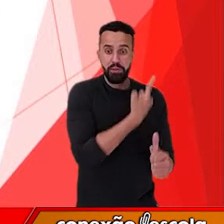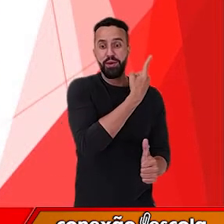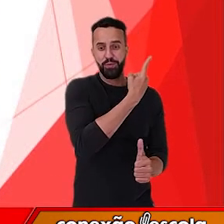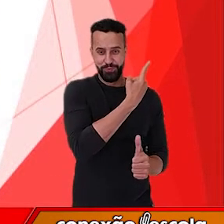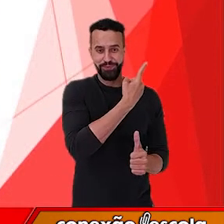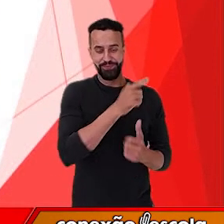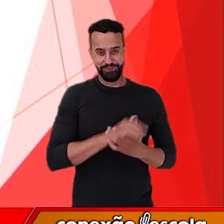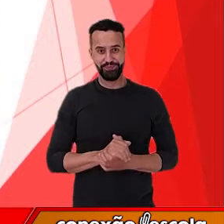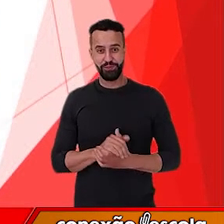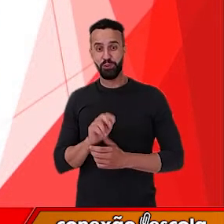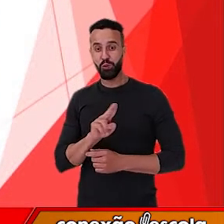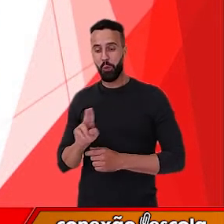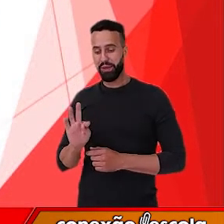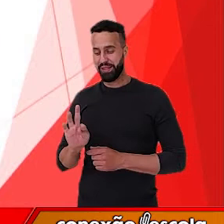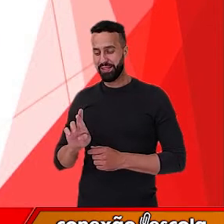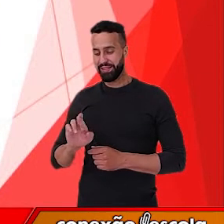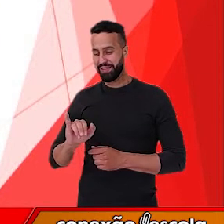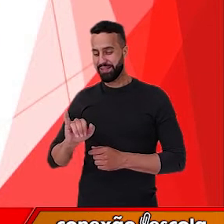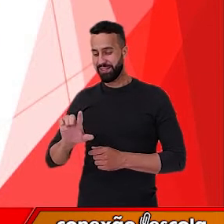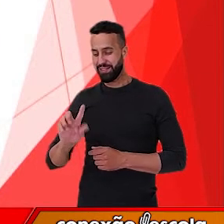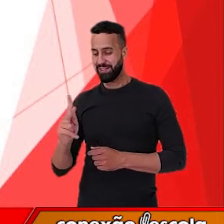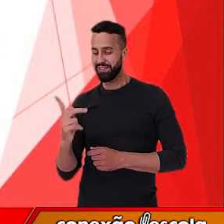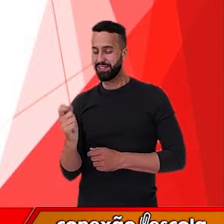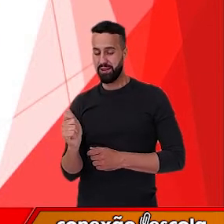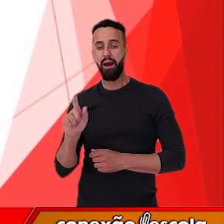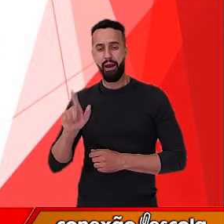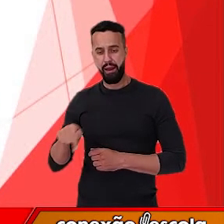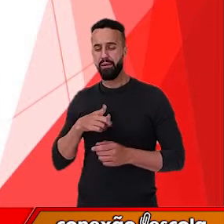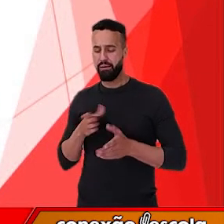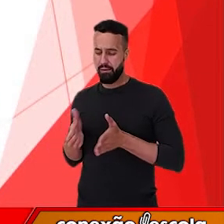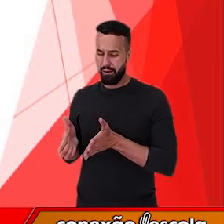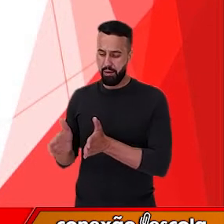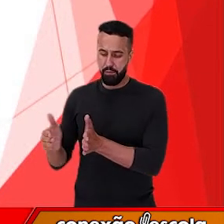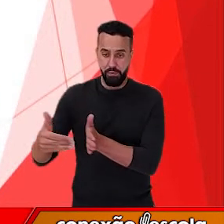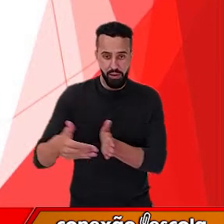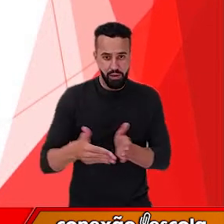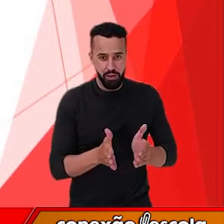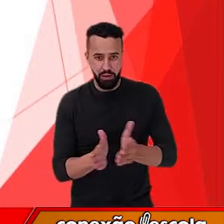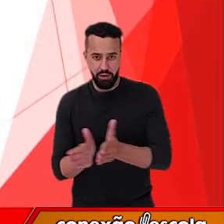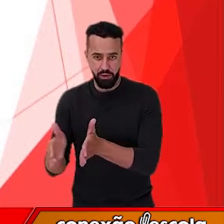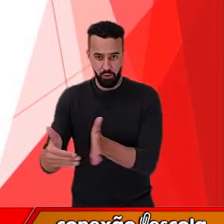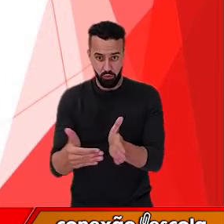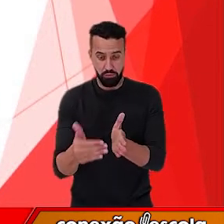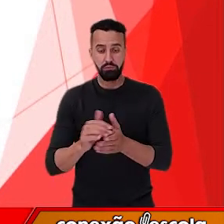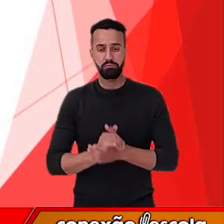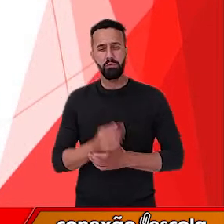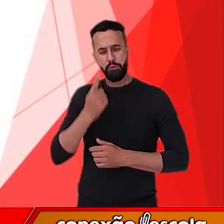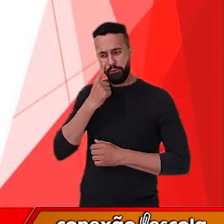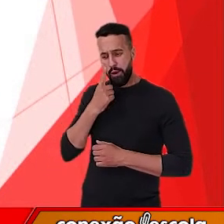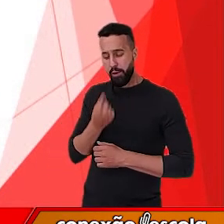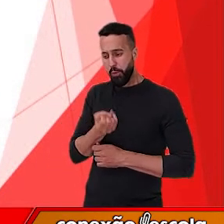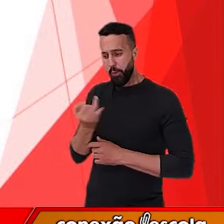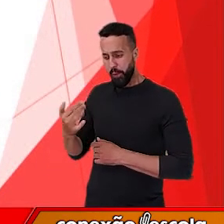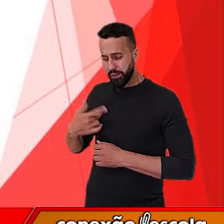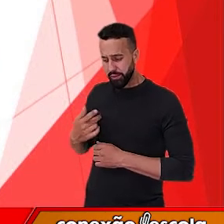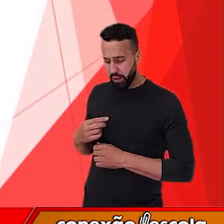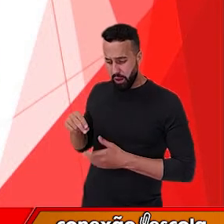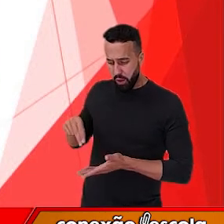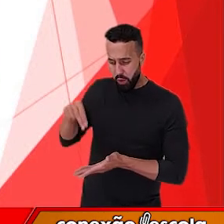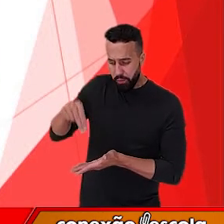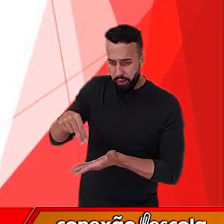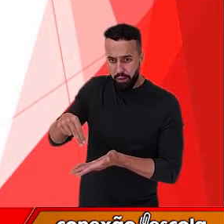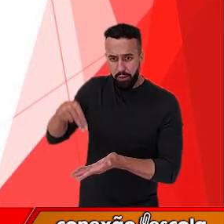significa caminho. No caso desse jogo, nós temos a roleta, que define quantas casas cada jogador vai andar